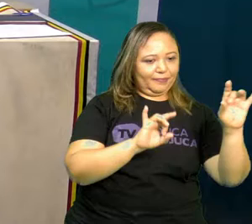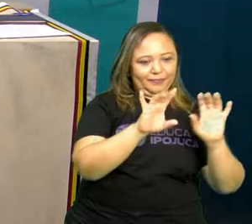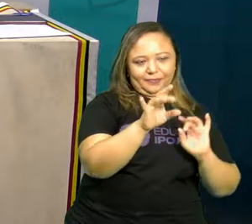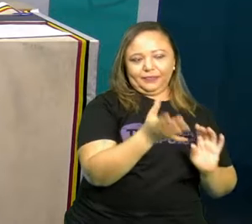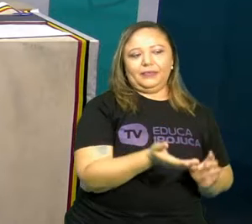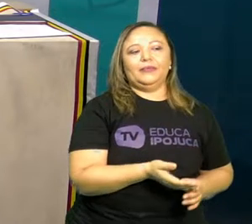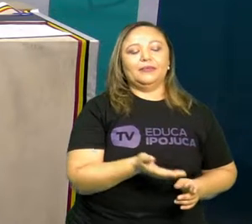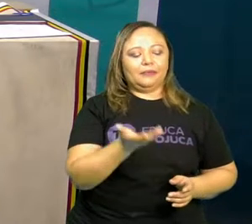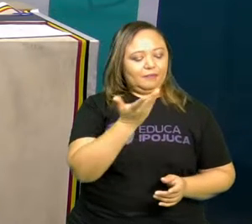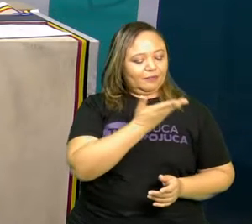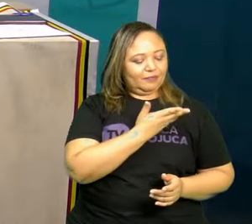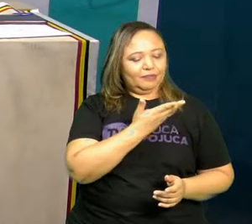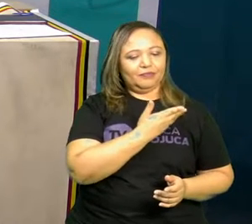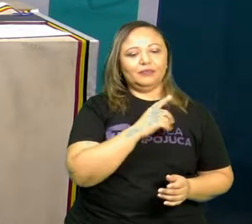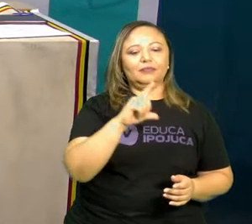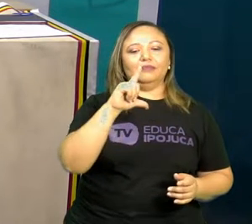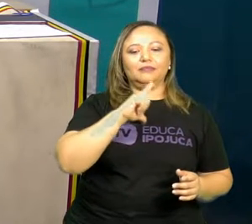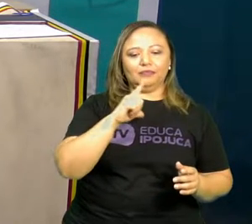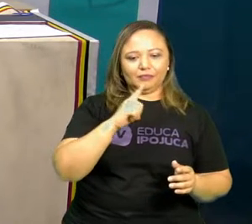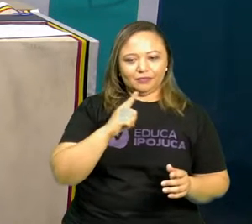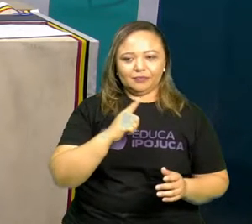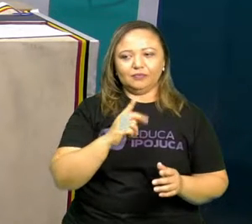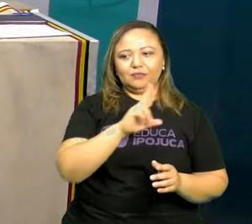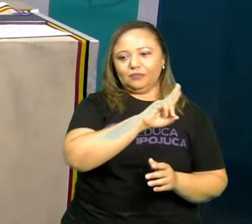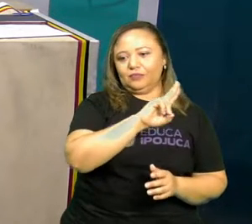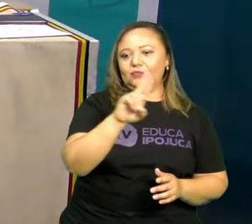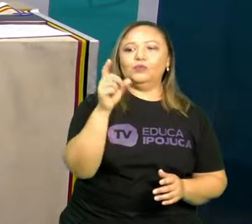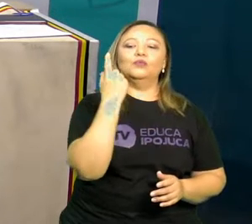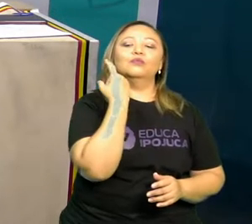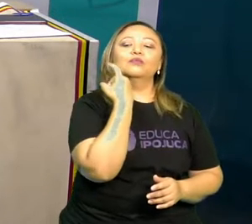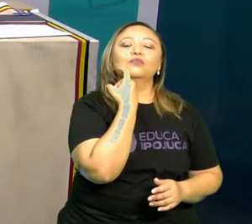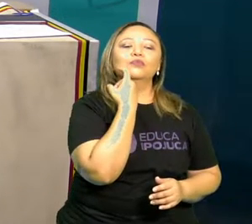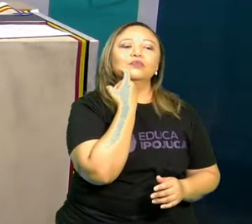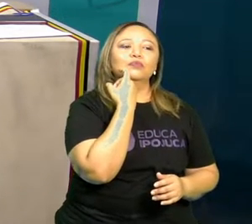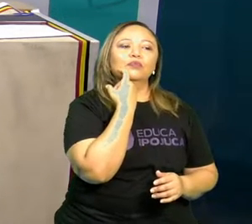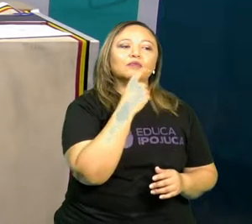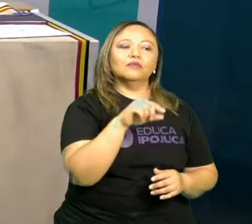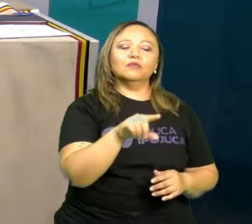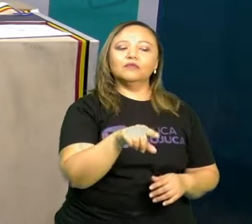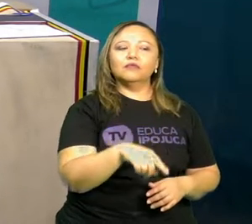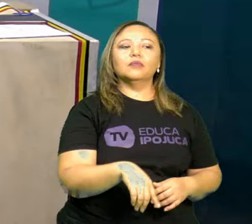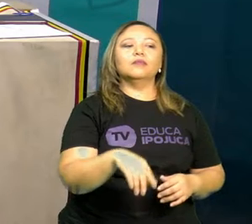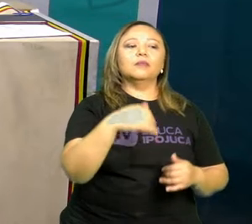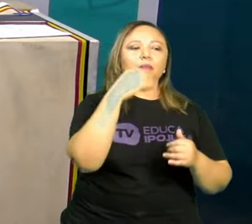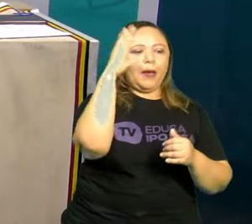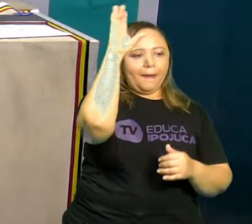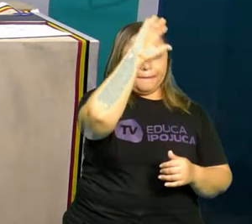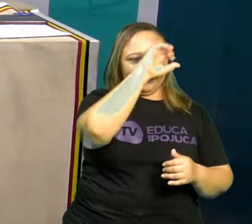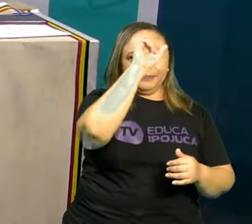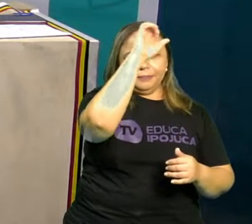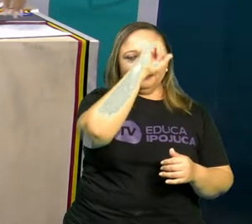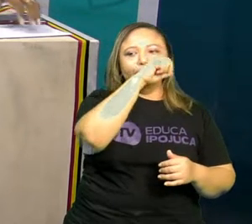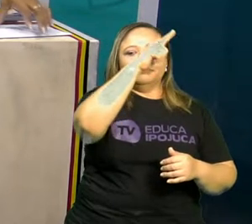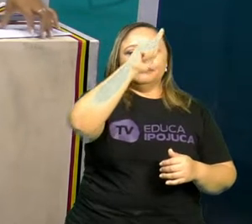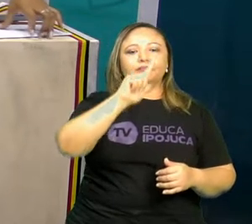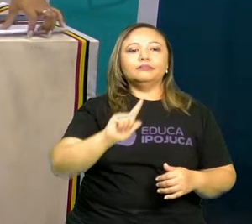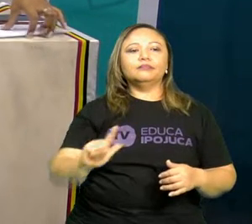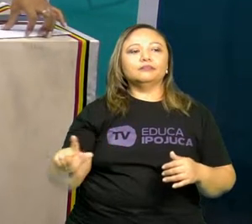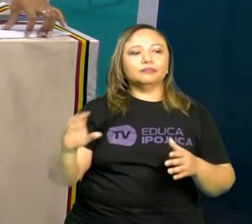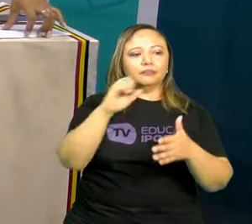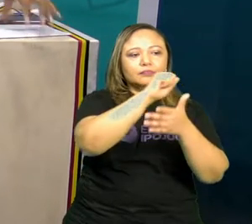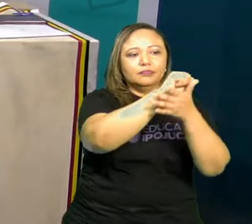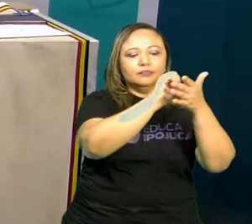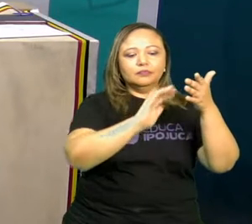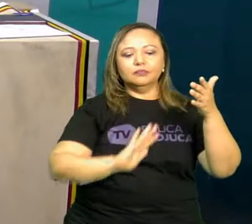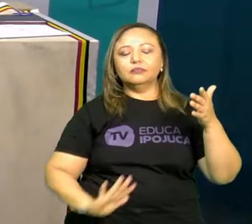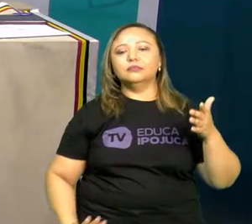um nomezinho no peixinho. E aí? Mas vamos ver mais uma atividade bem legal.